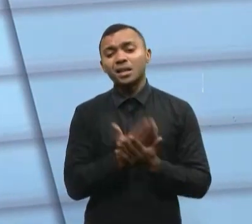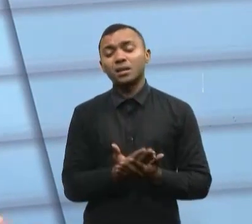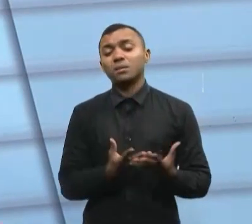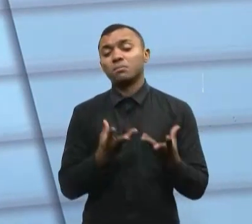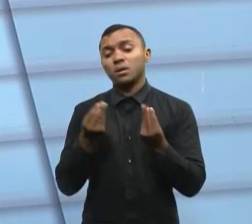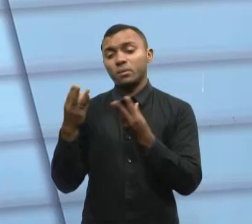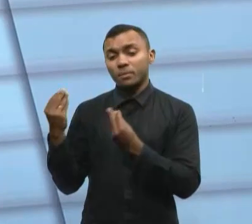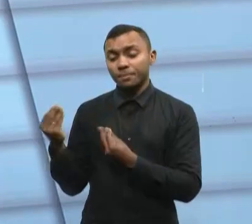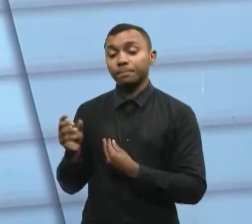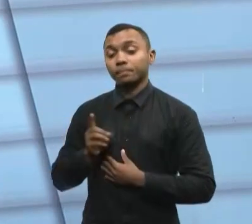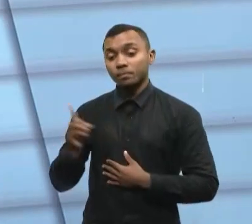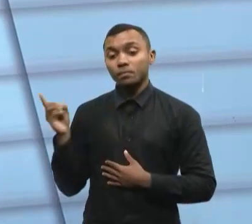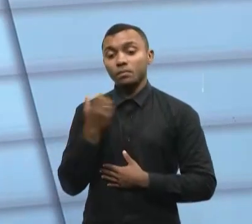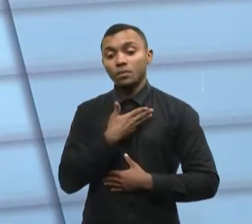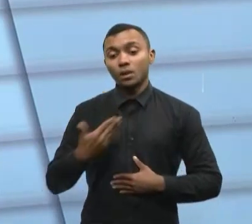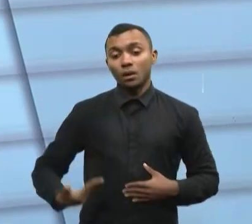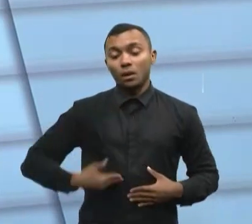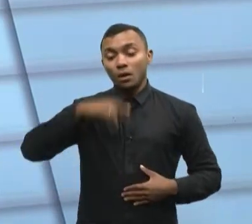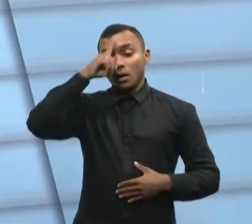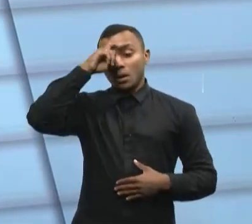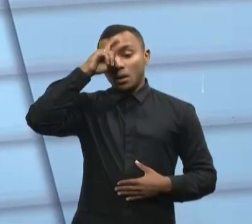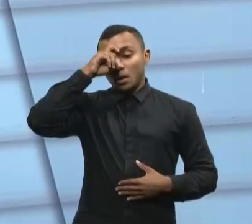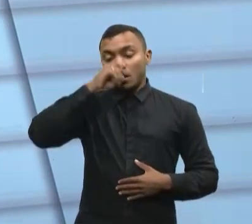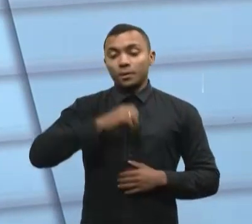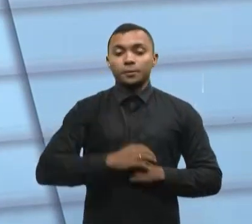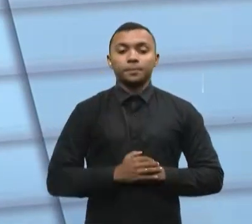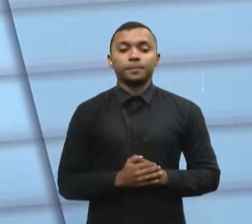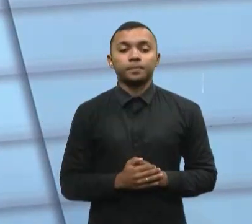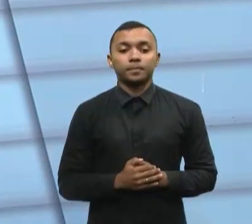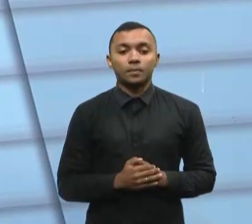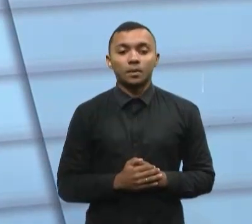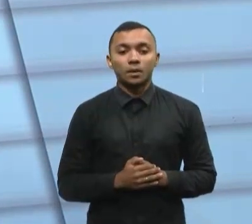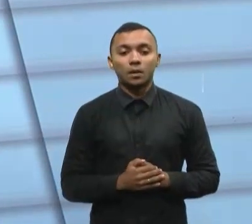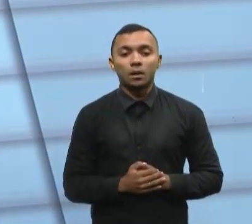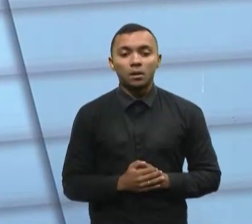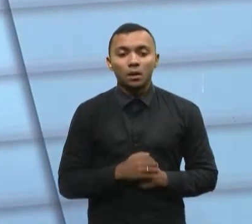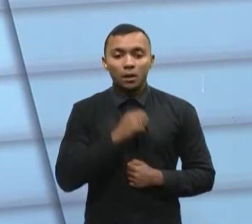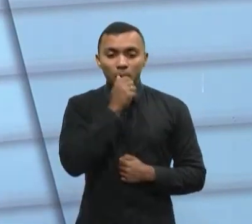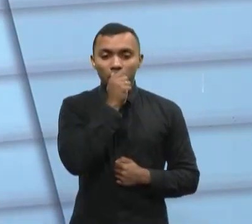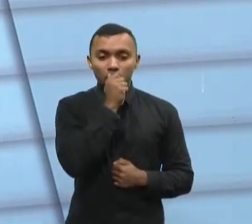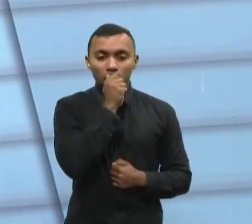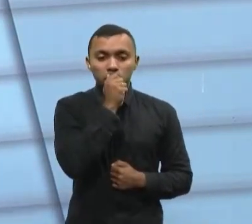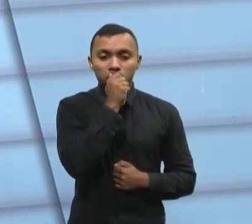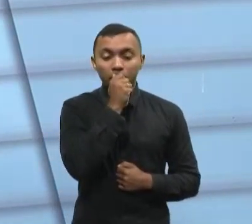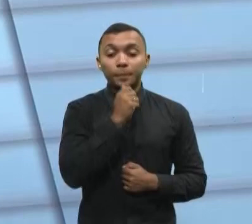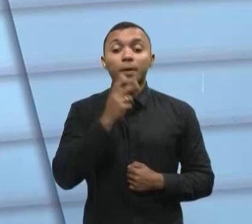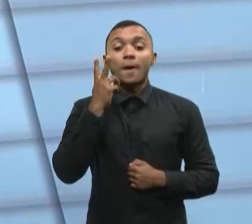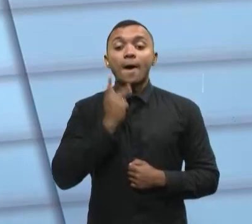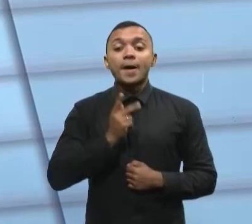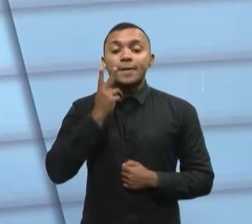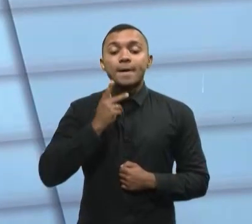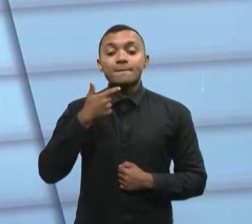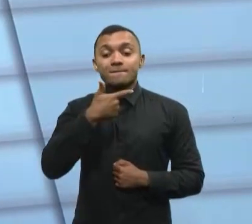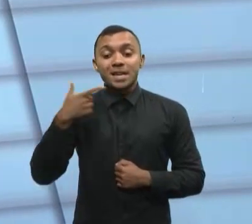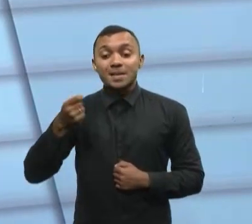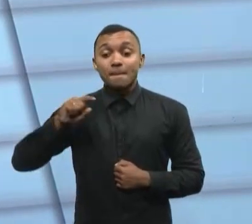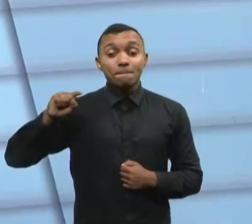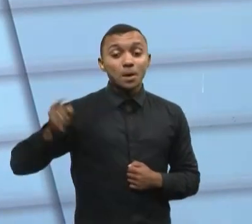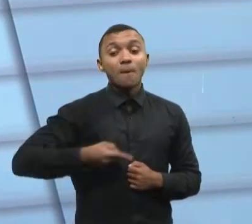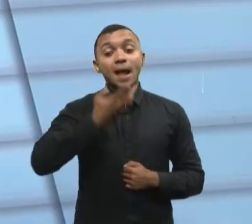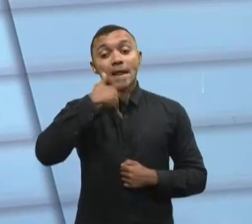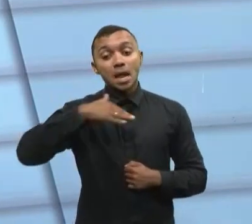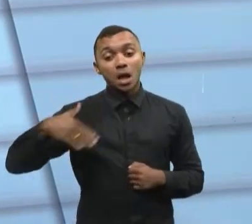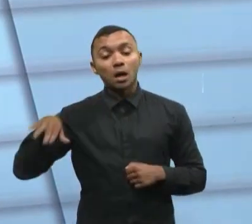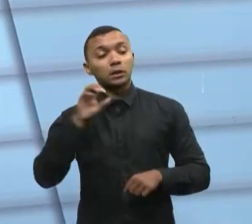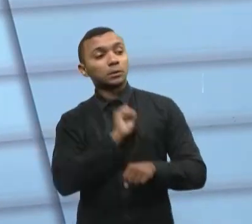uma estimativa base que na região metropolitana de Fortaleza talvez tenha mais de 20 mil crianças aguardando uma